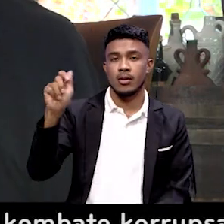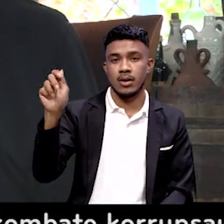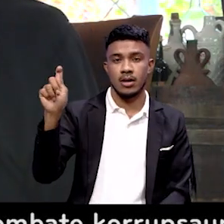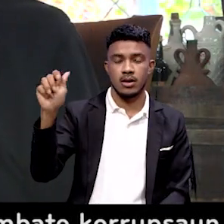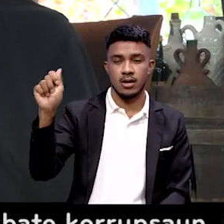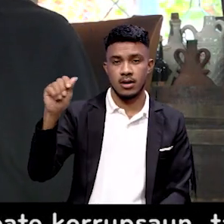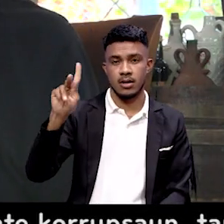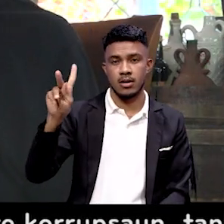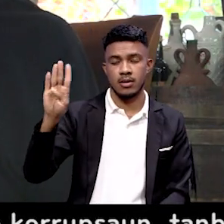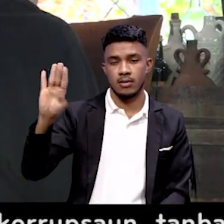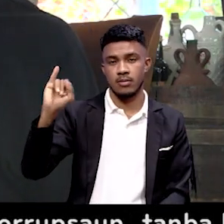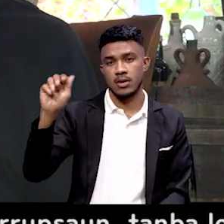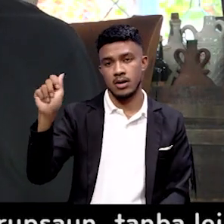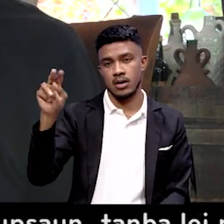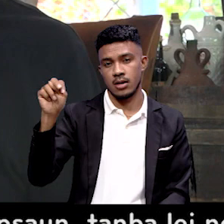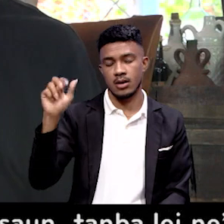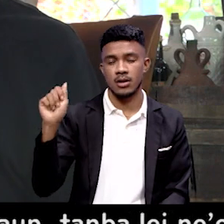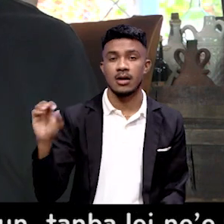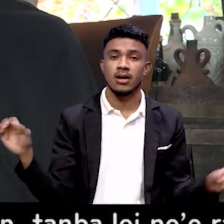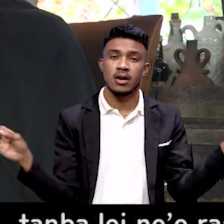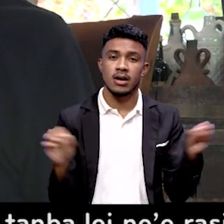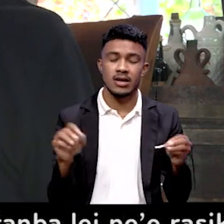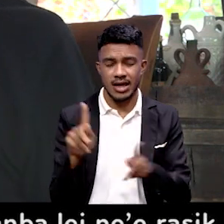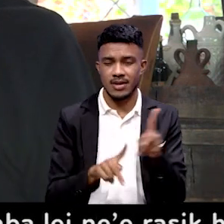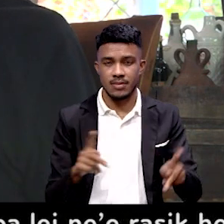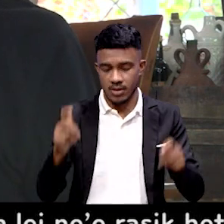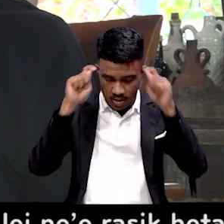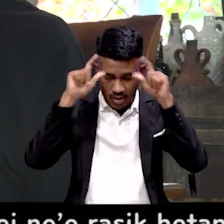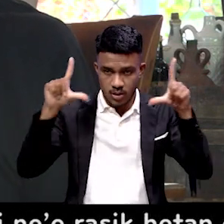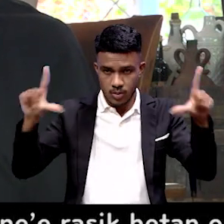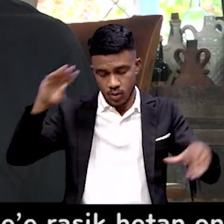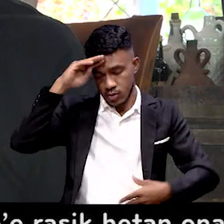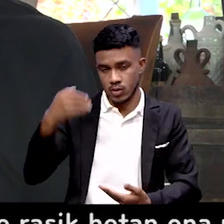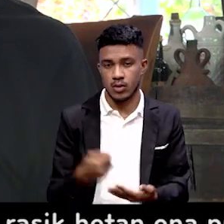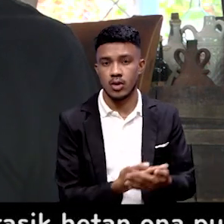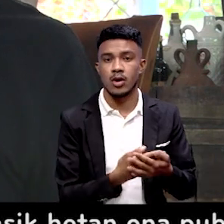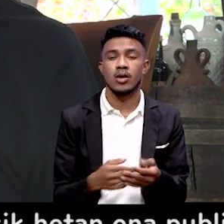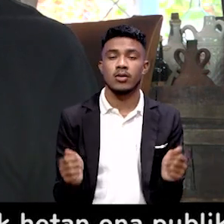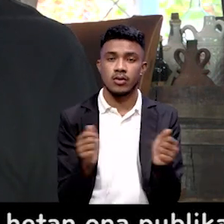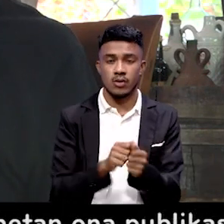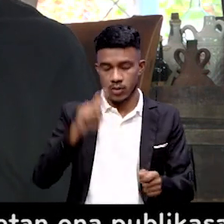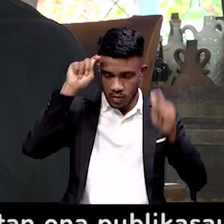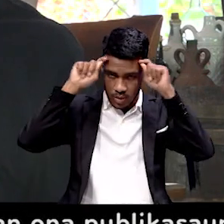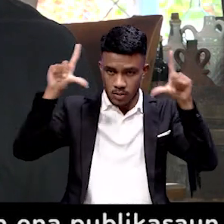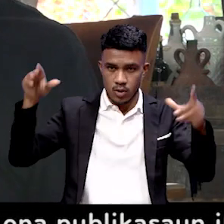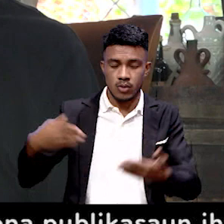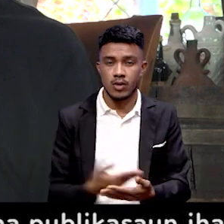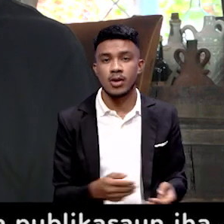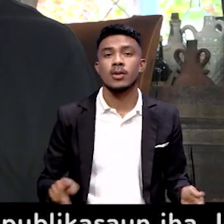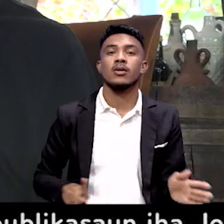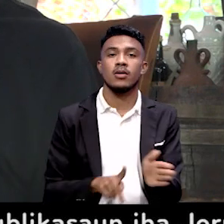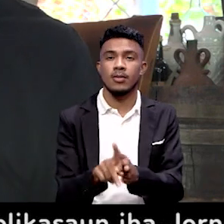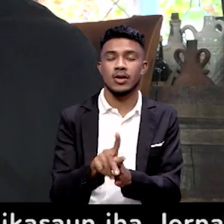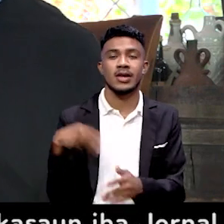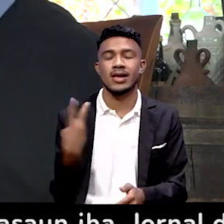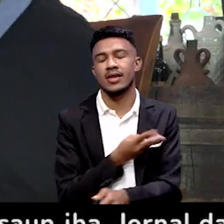malu. Nela hoje tem aí com passos, não, Timor uma. Então, toda tem aí, tem